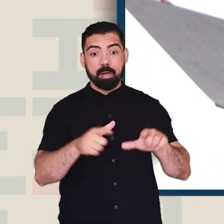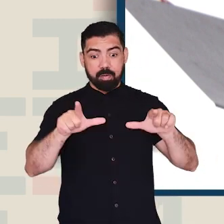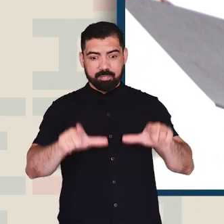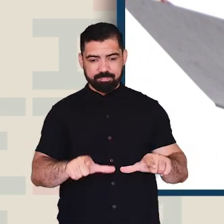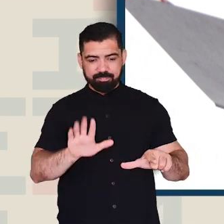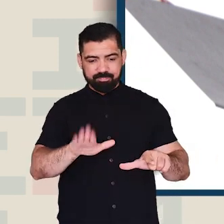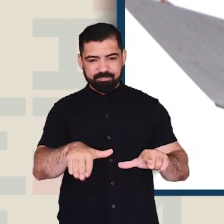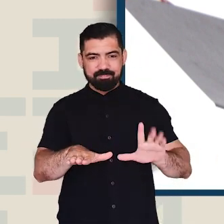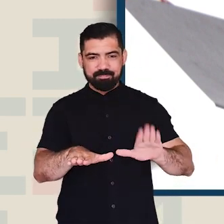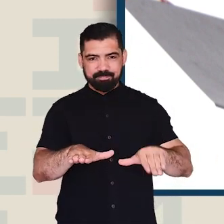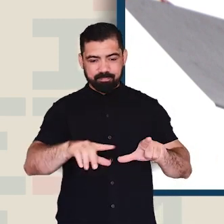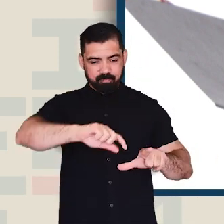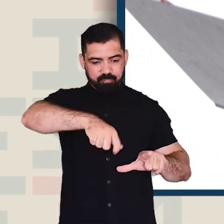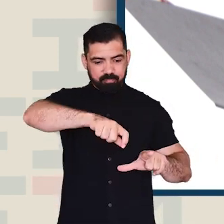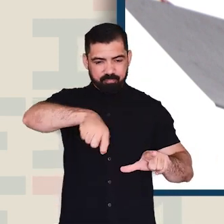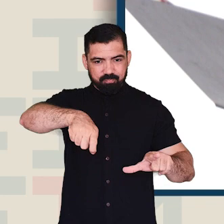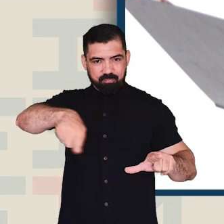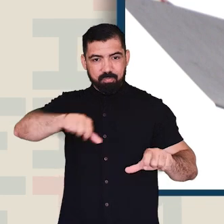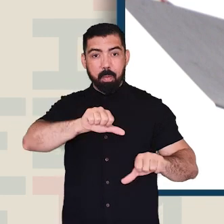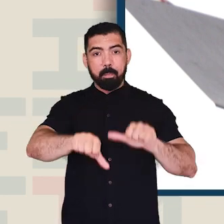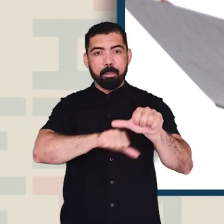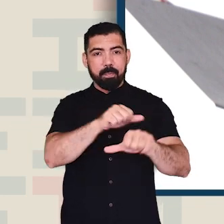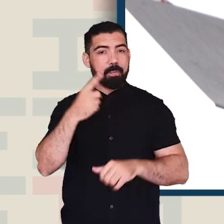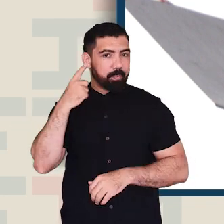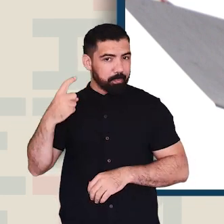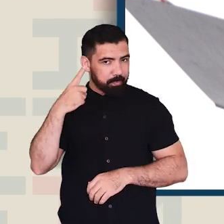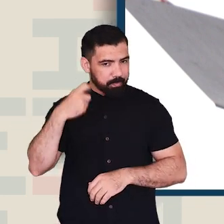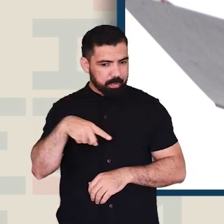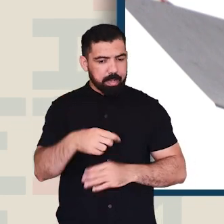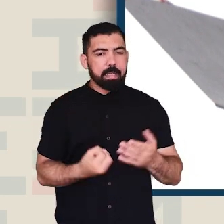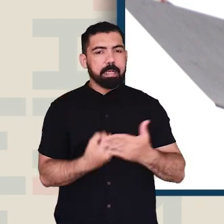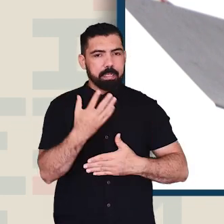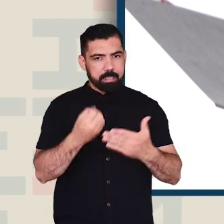são modificadores de sons e que criam